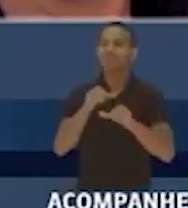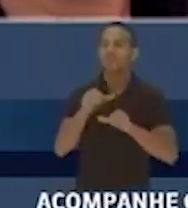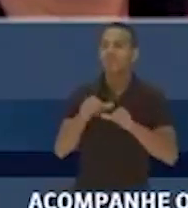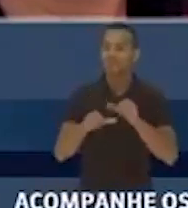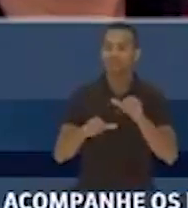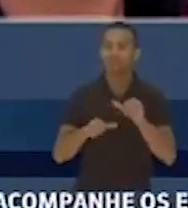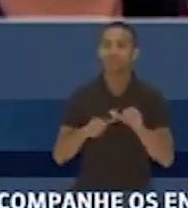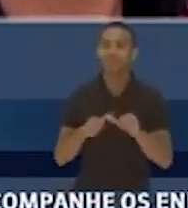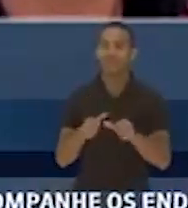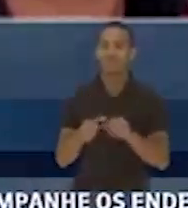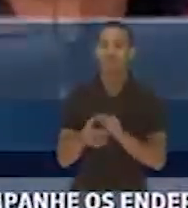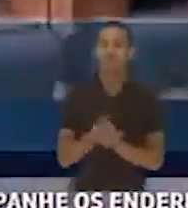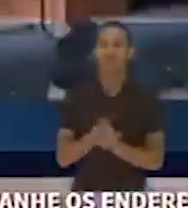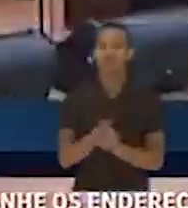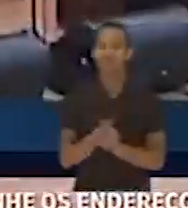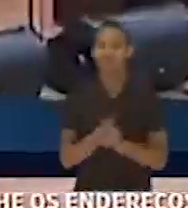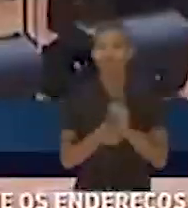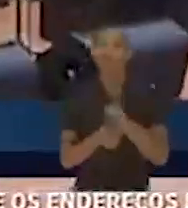mudar. É linda, né?